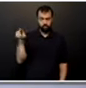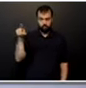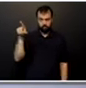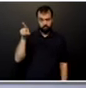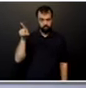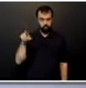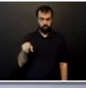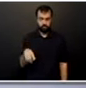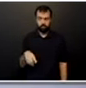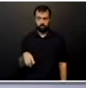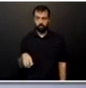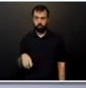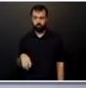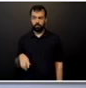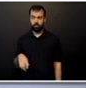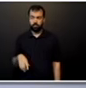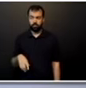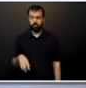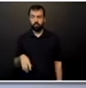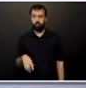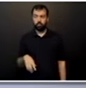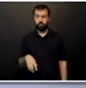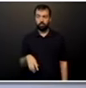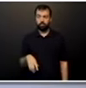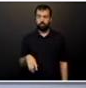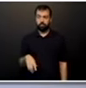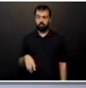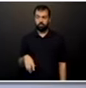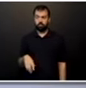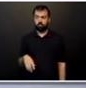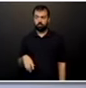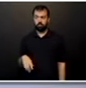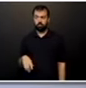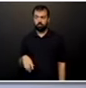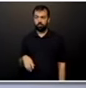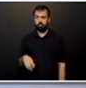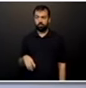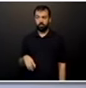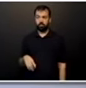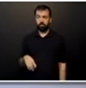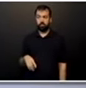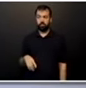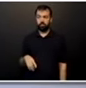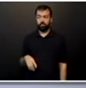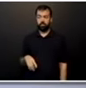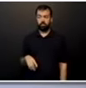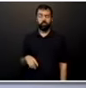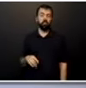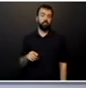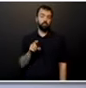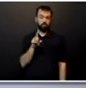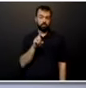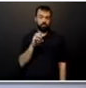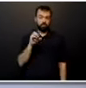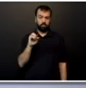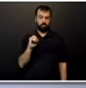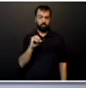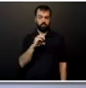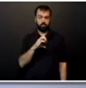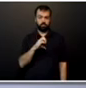conseguimos encontrar a altura do colégio no real é se ele tem 10 cm